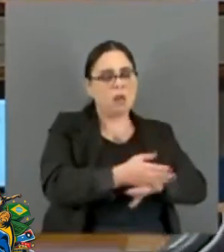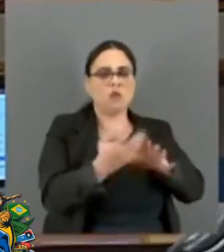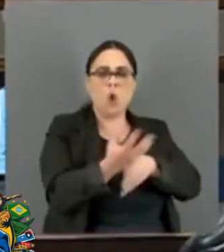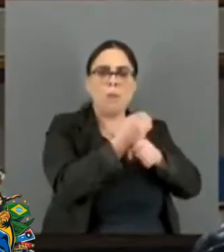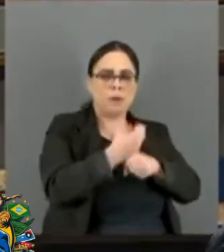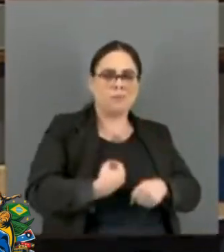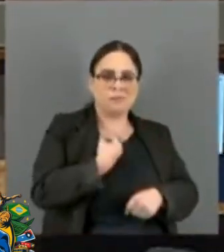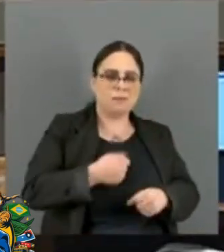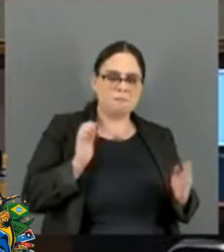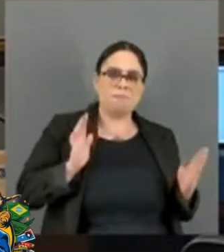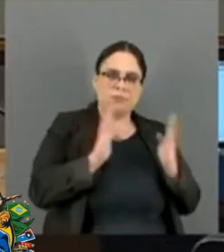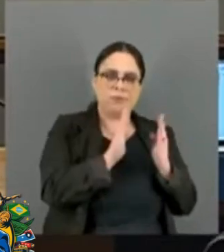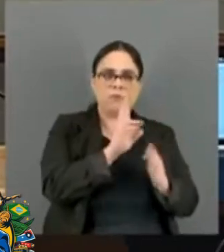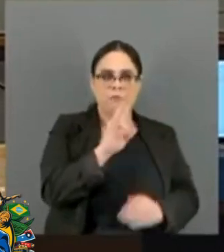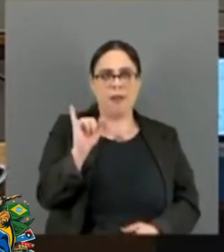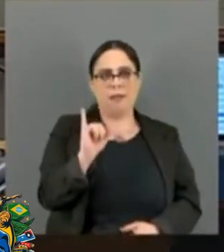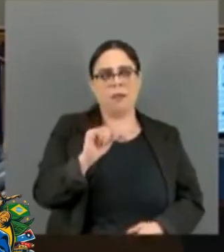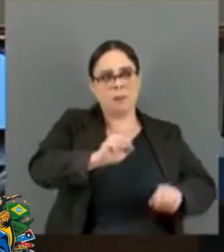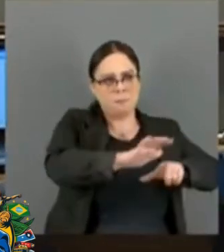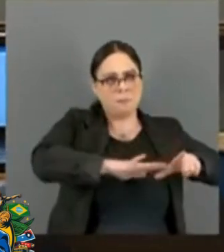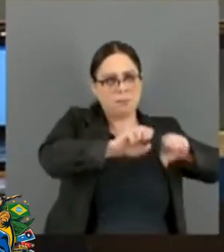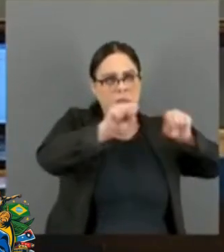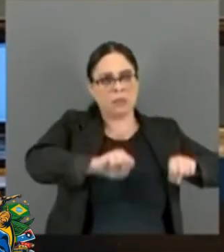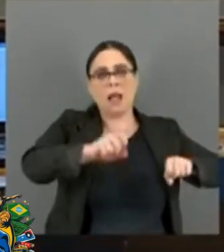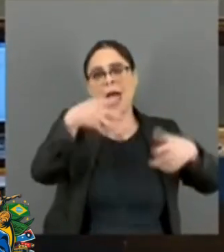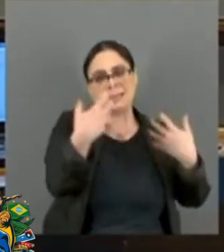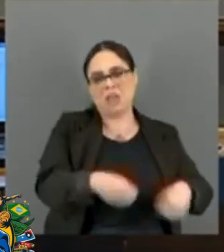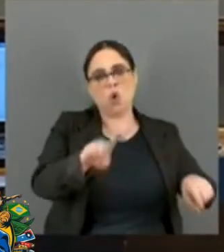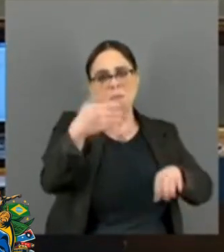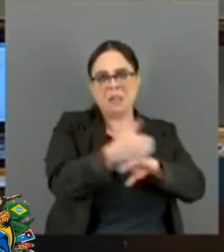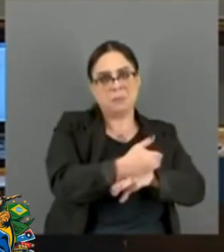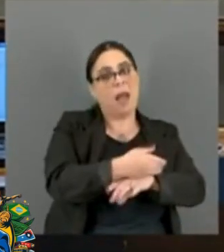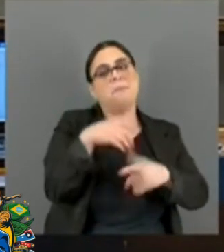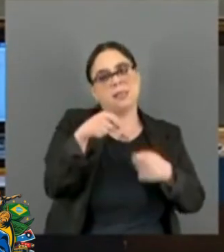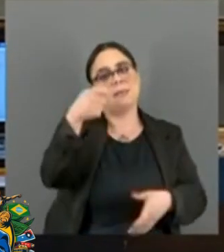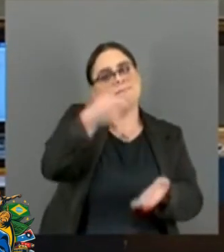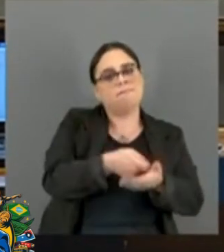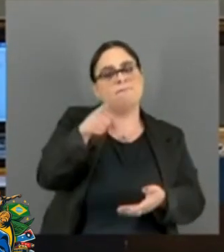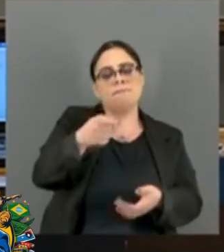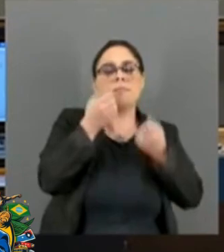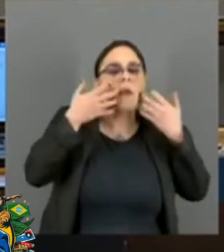aí para serem confrontados, e as plataformas que decidiram aqui não estar, deveriam sim se